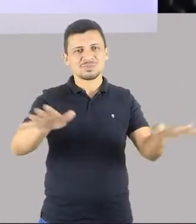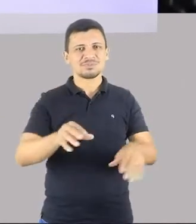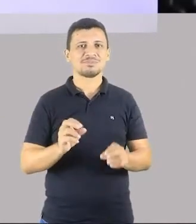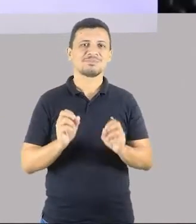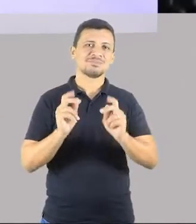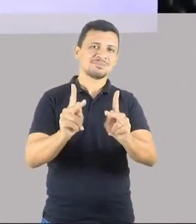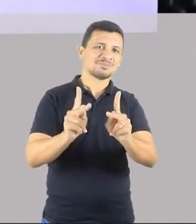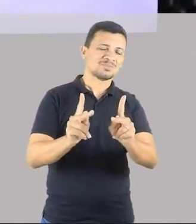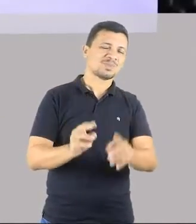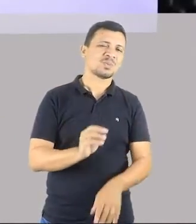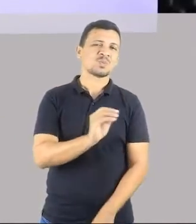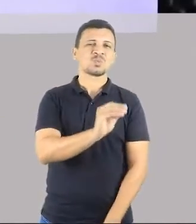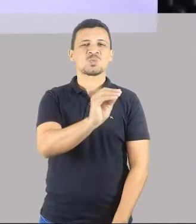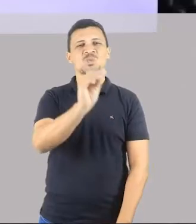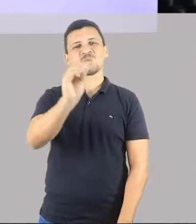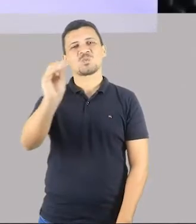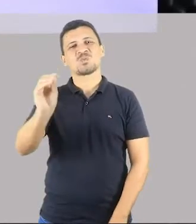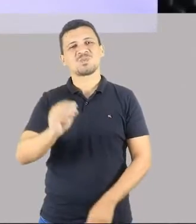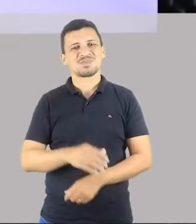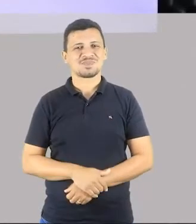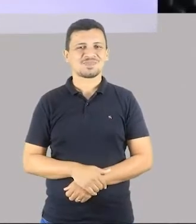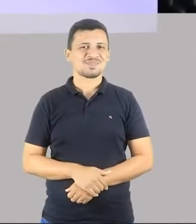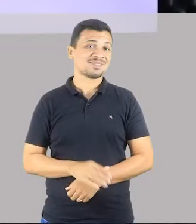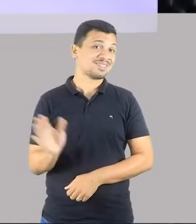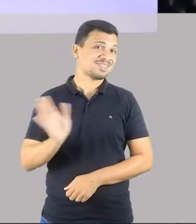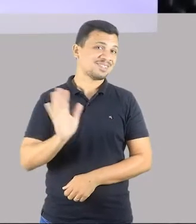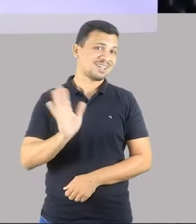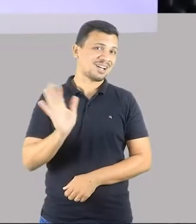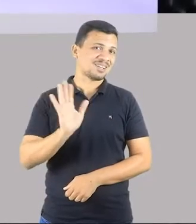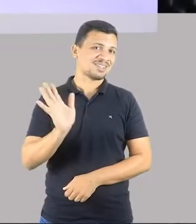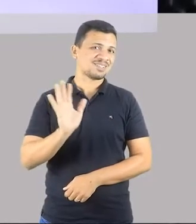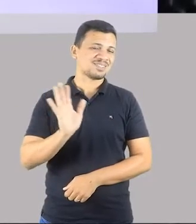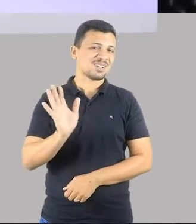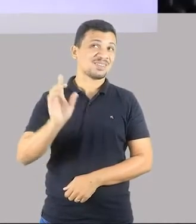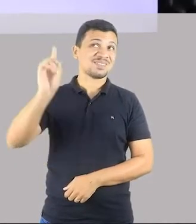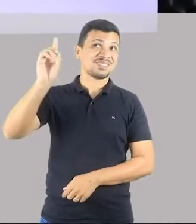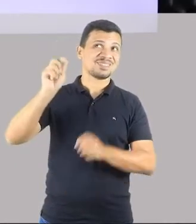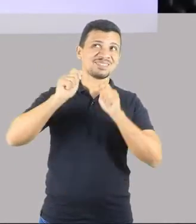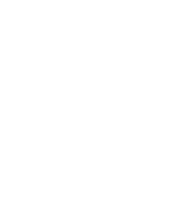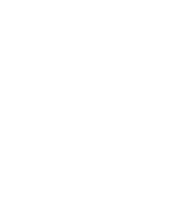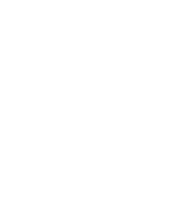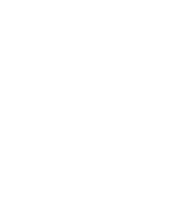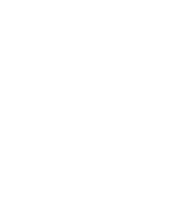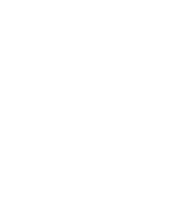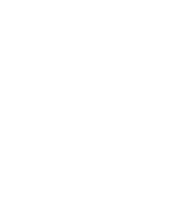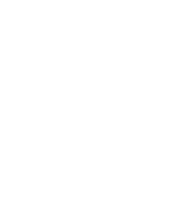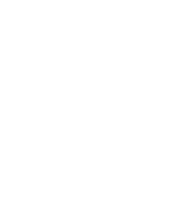ok? Um beijo no coração de vocês e até nosso próximo encontro. Fiquem com Deus.